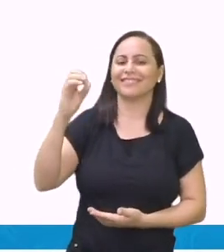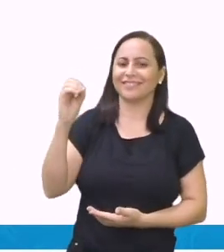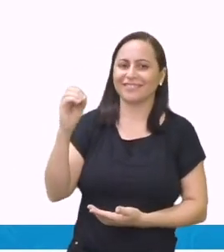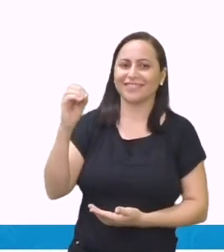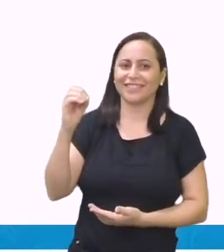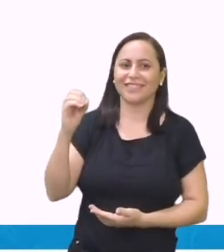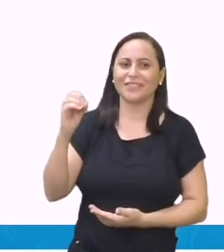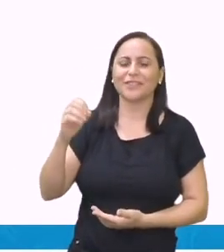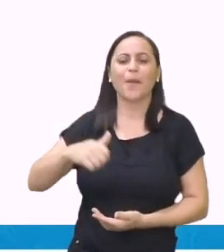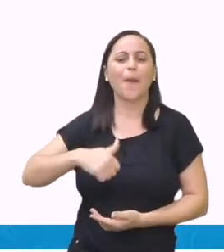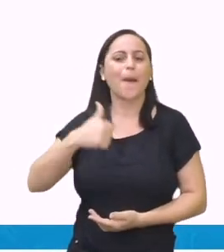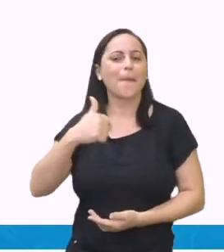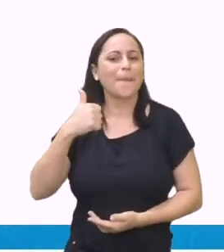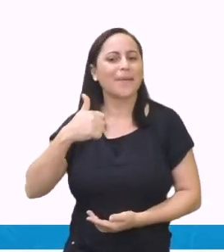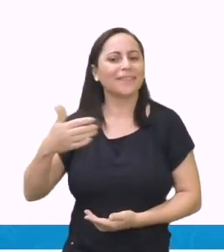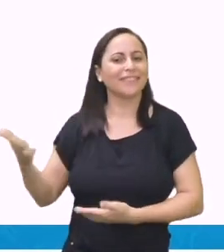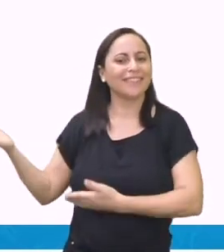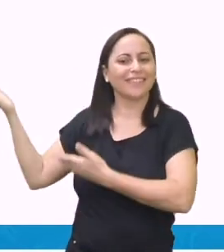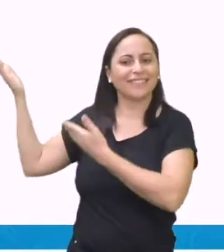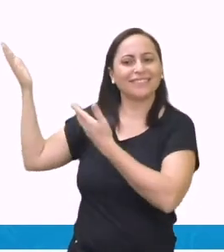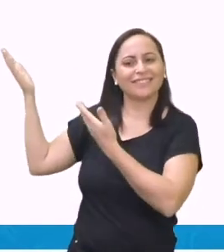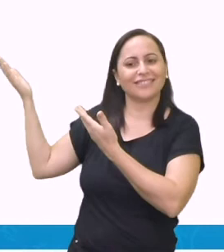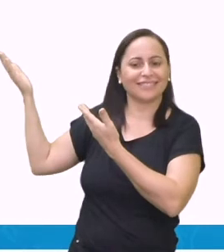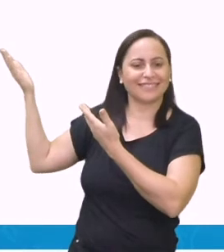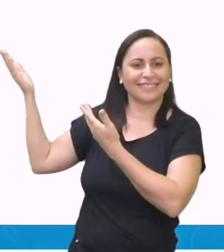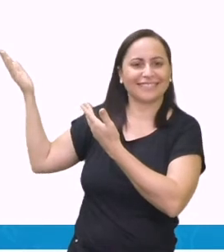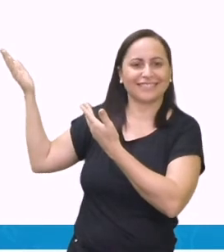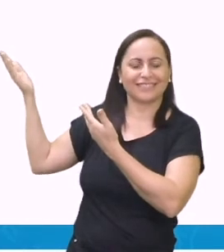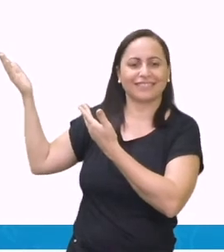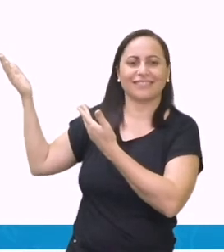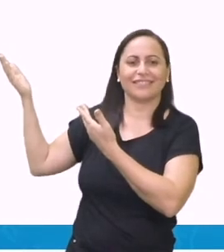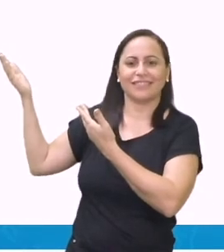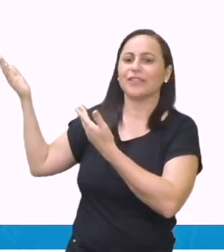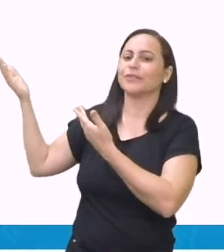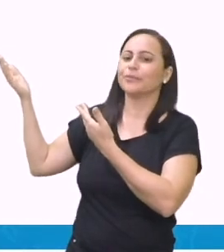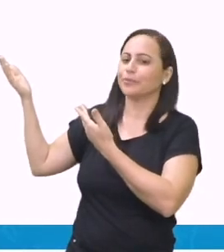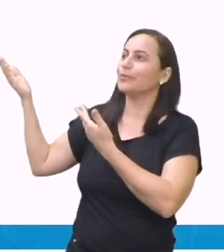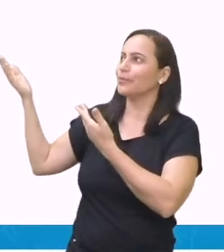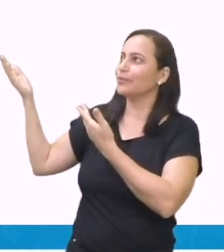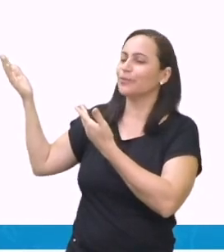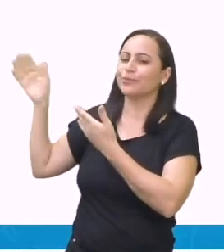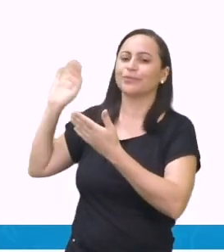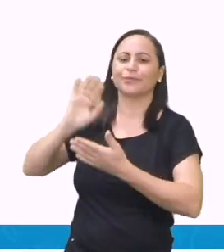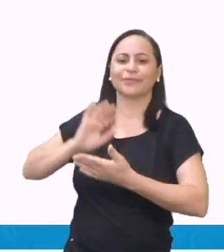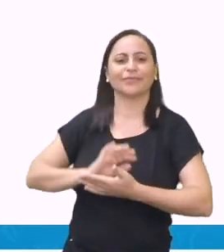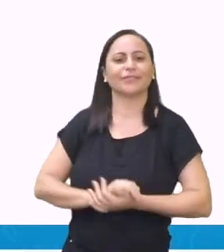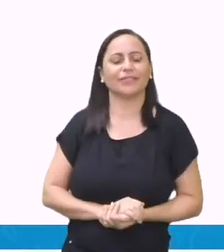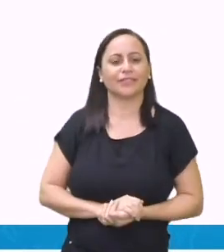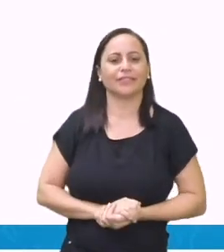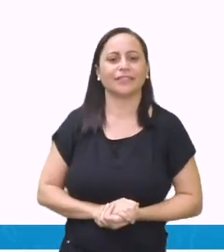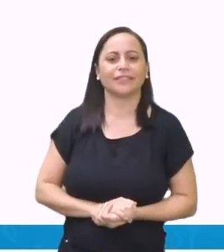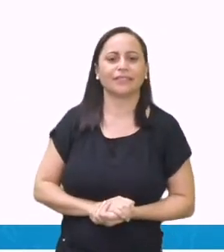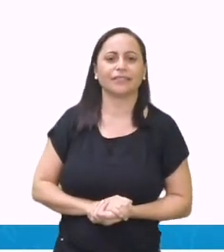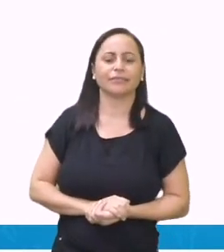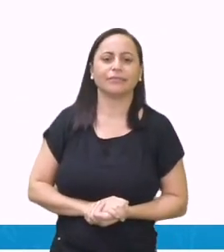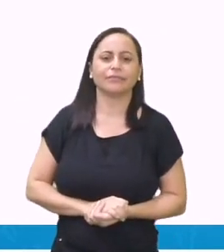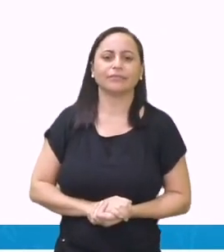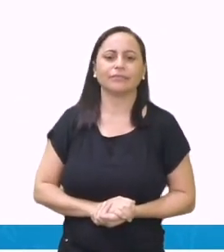Professora, é o primeiro lá, ó. Então, o 20 foi representado dessa